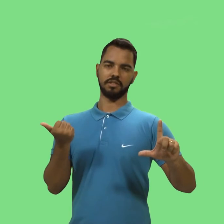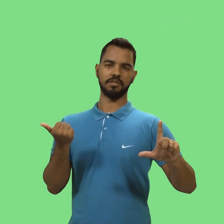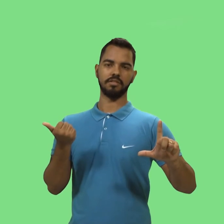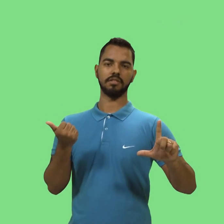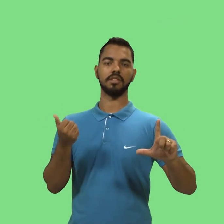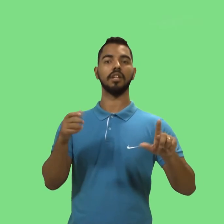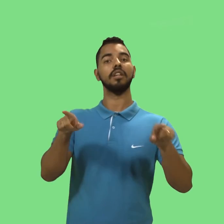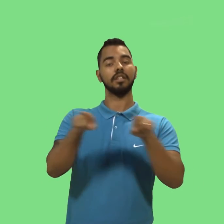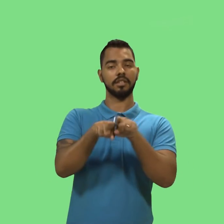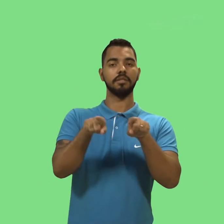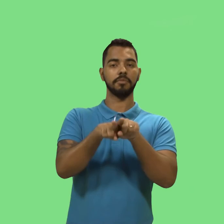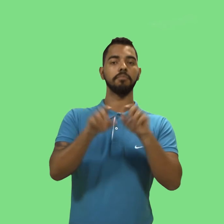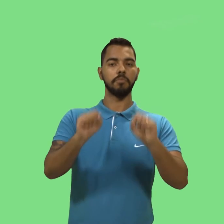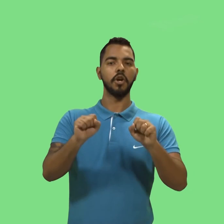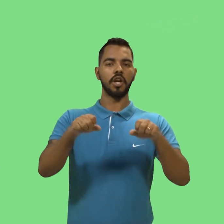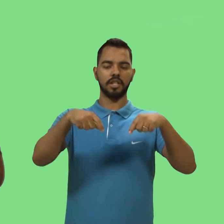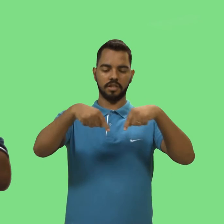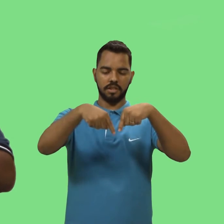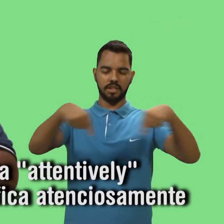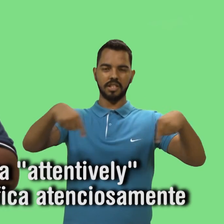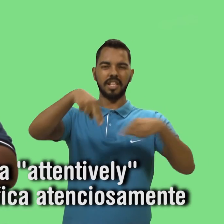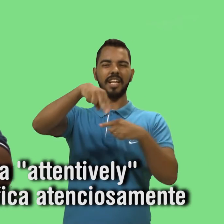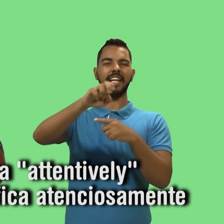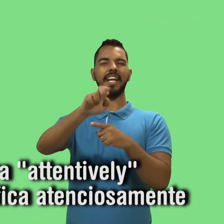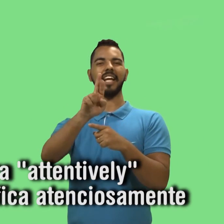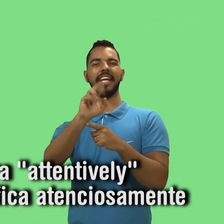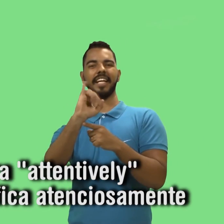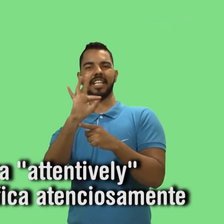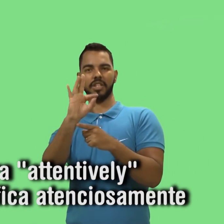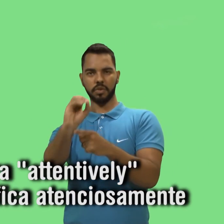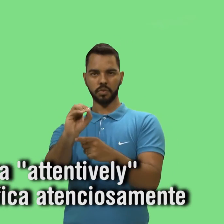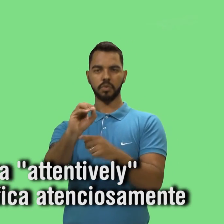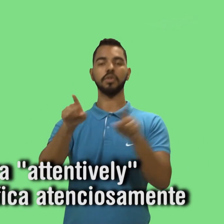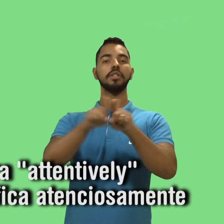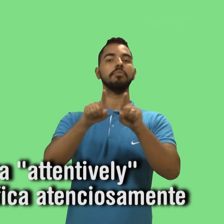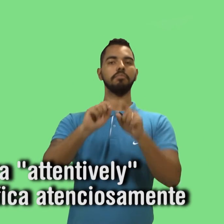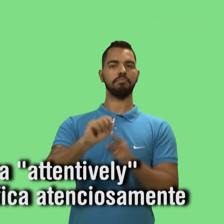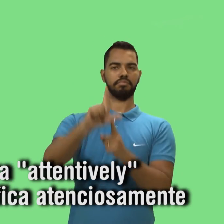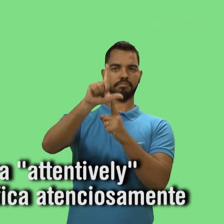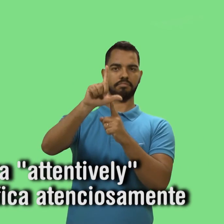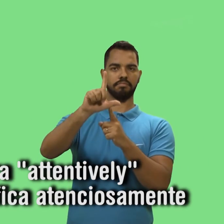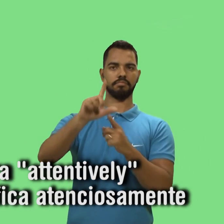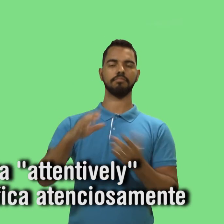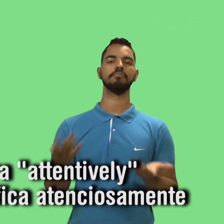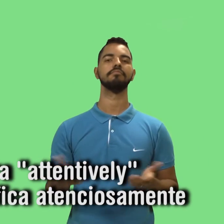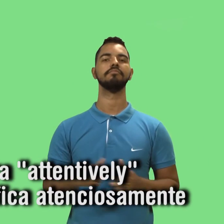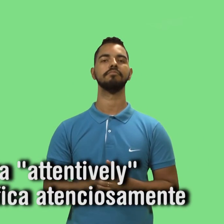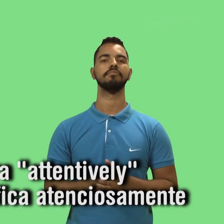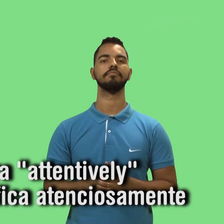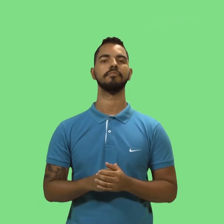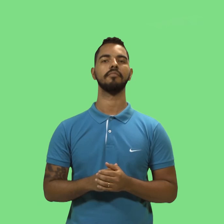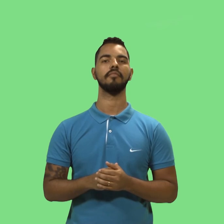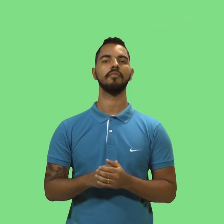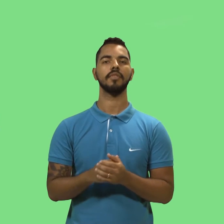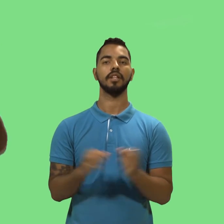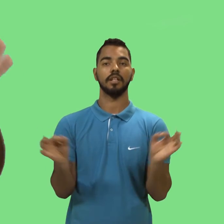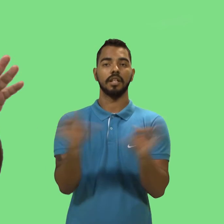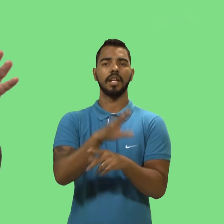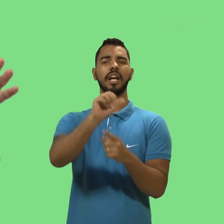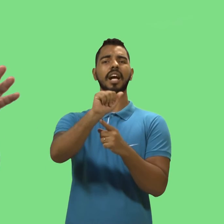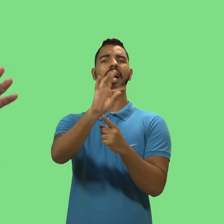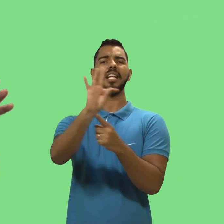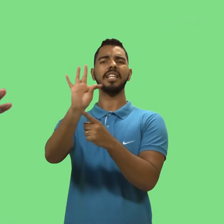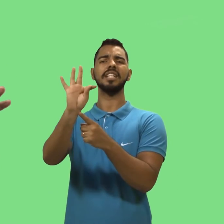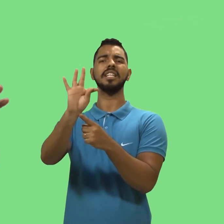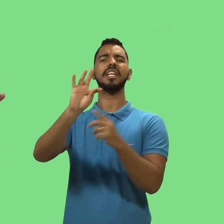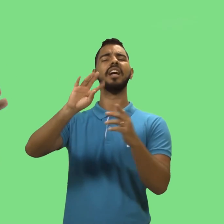de ATT, se refere ao termo em língua inglesa e que significa atenciosamente em português, mas atualmente a expressão é